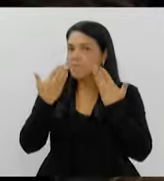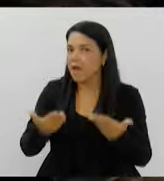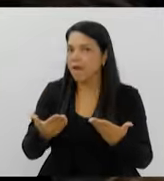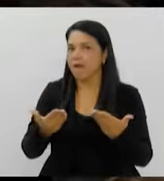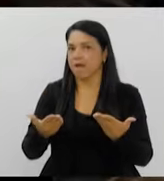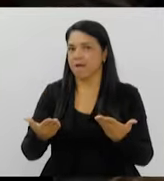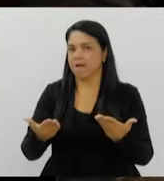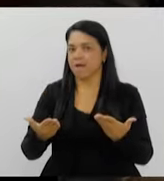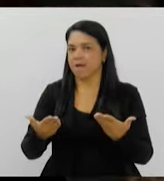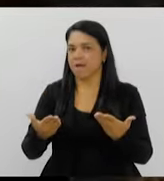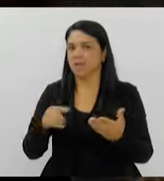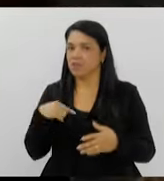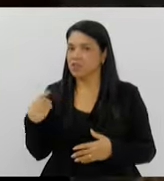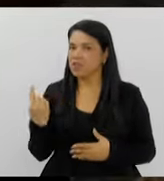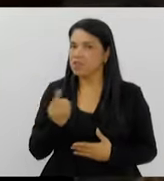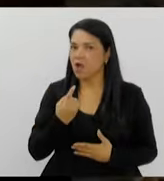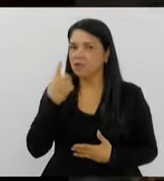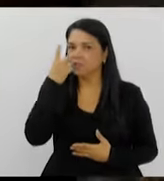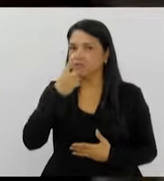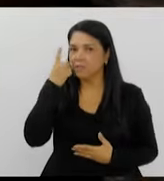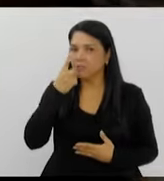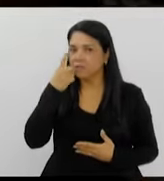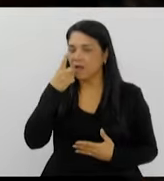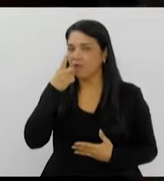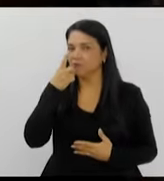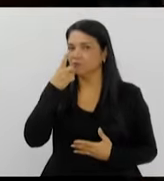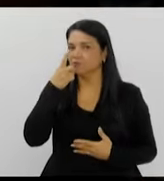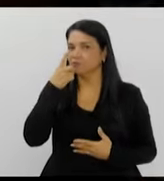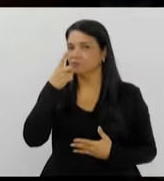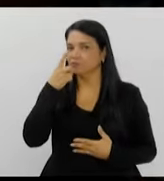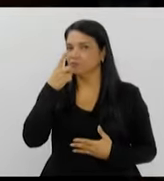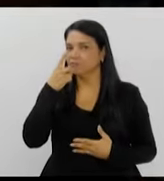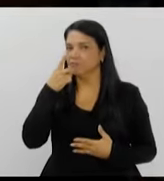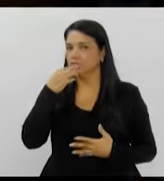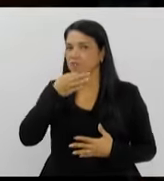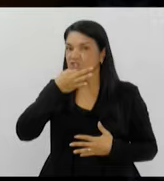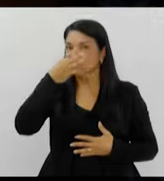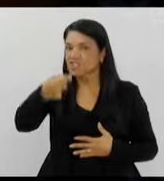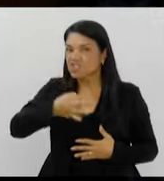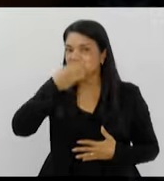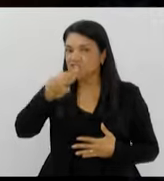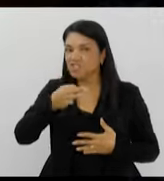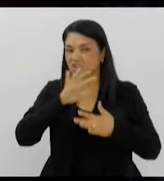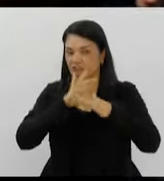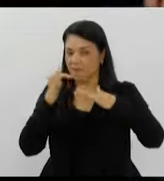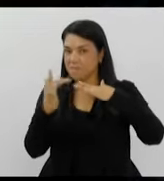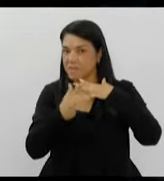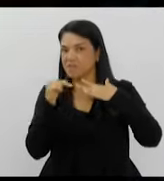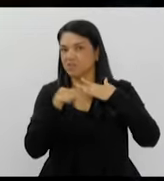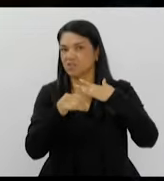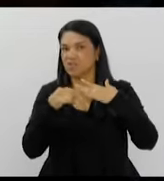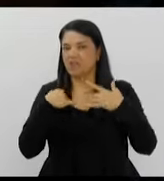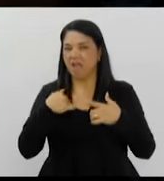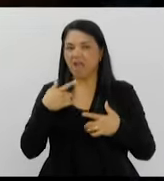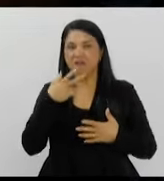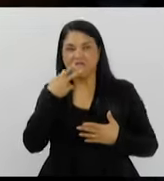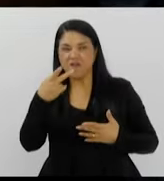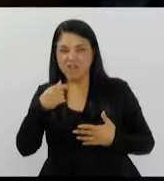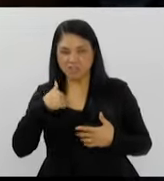todos nós fomos alvos da mídia dizendo que aqui a gente coloca a mão escolhe secretário